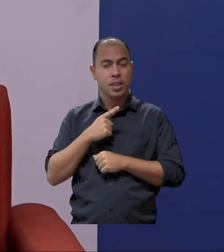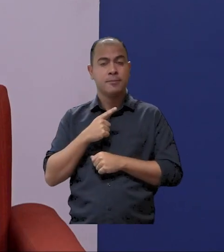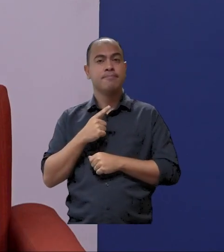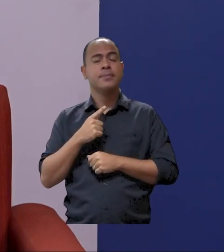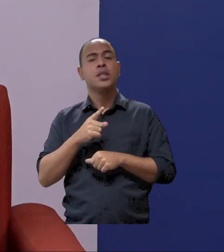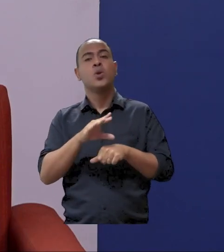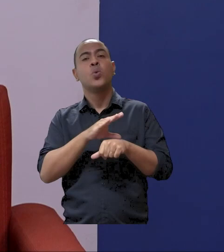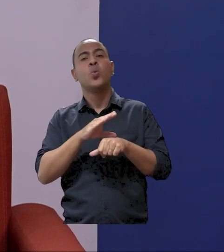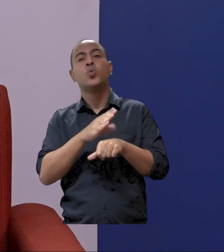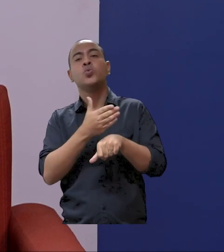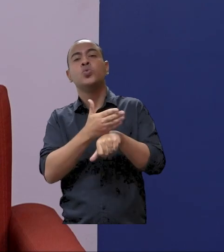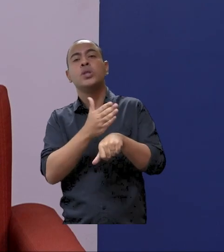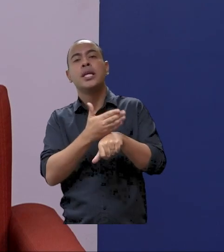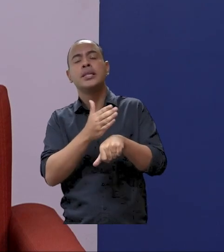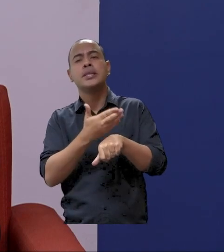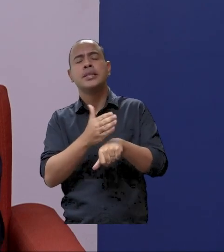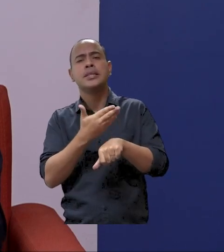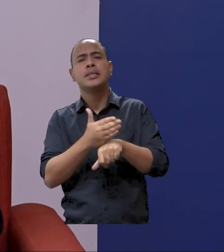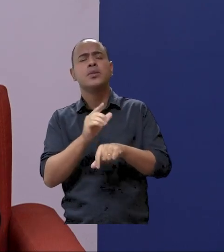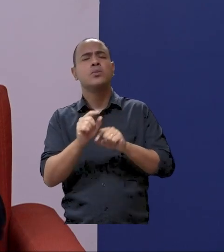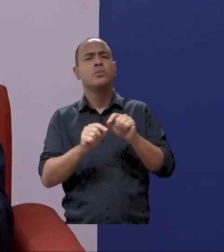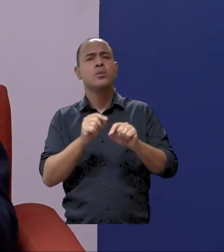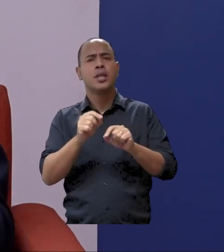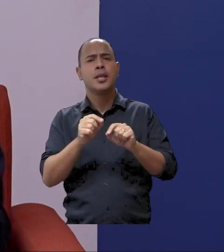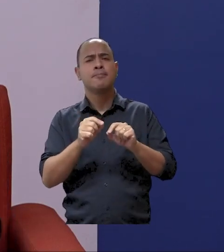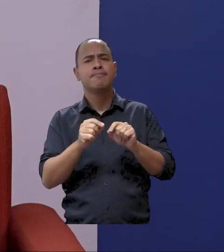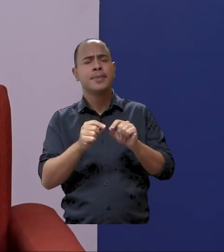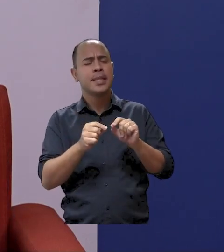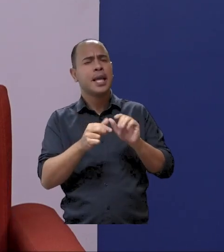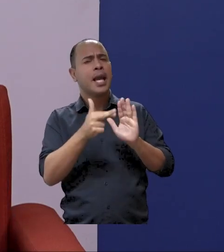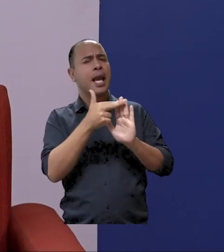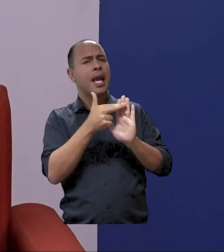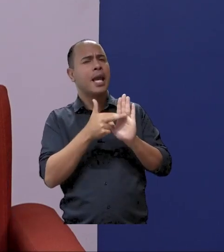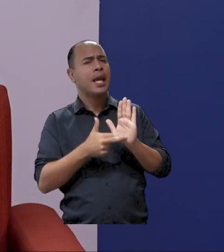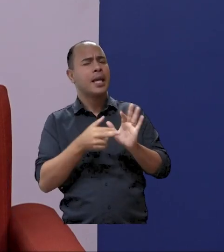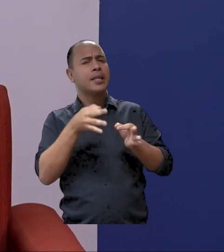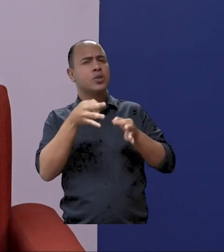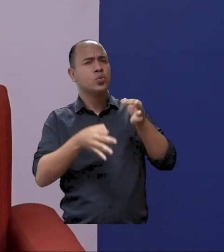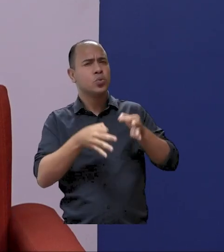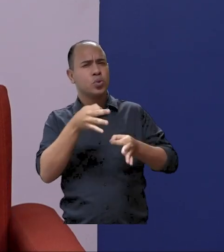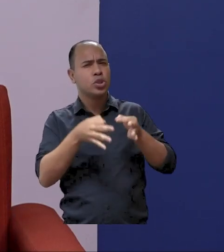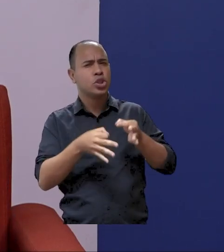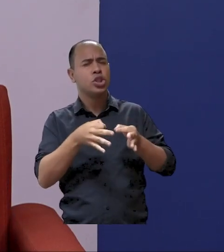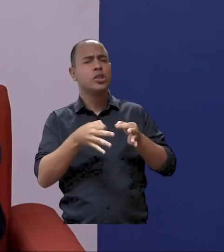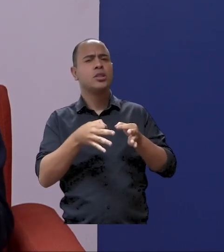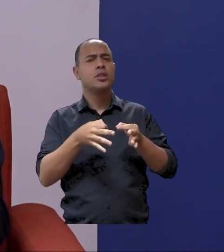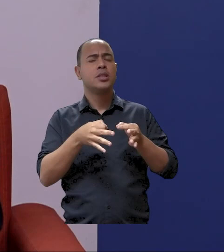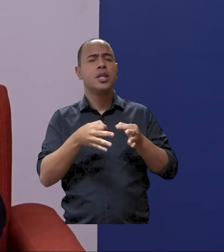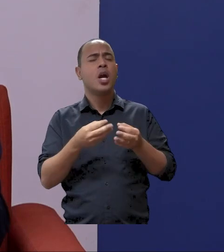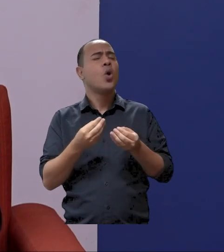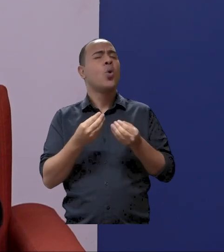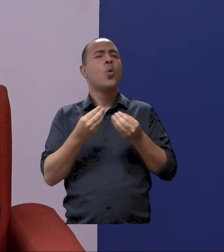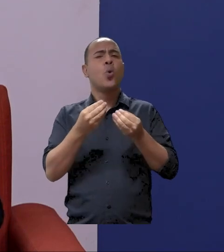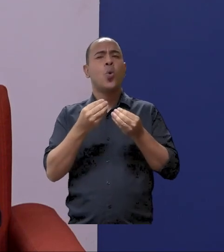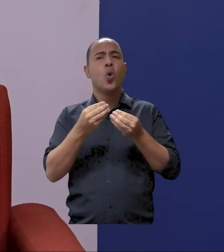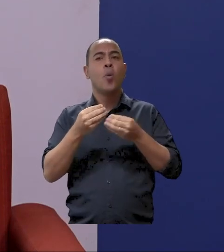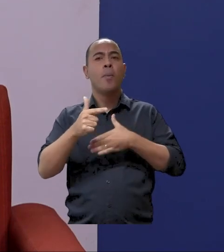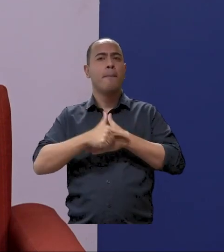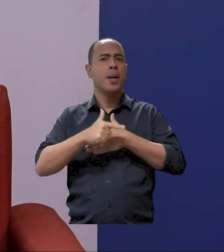Jovem, a Procuradoria ela dá todo um treinamento, né, desse aspecto jurídico para como eles